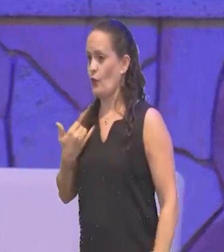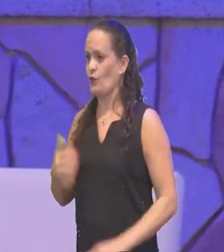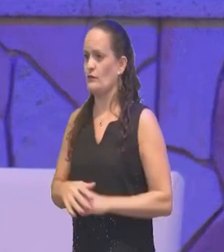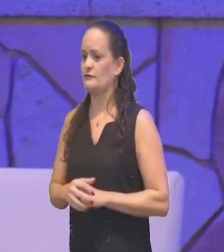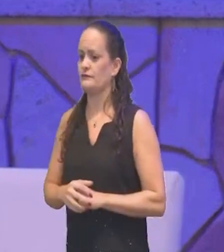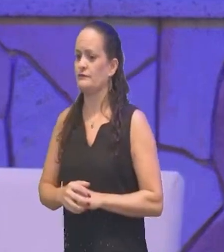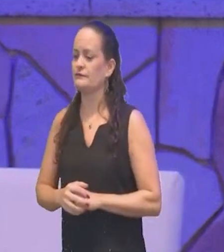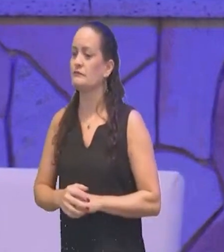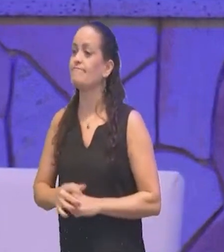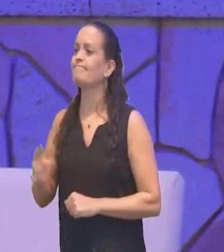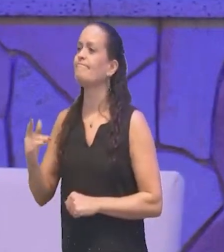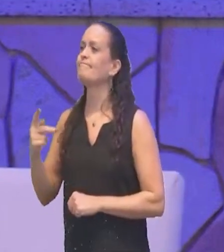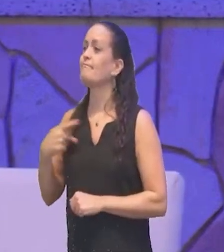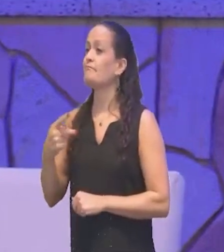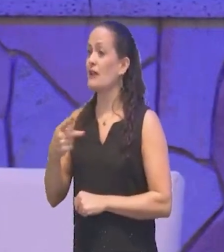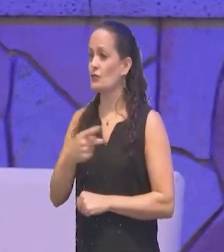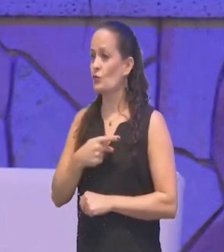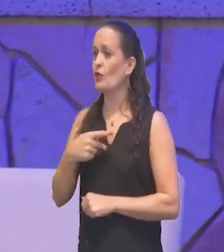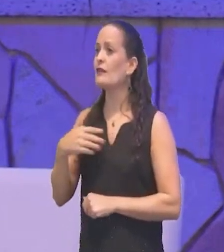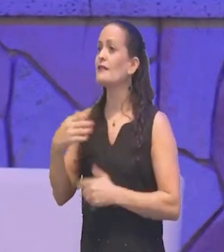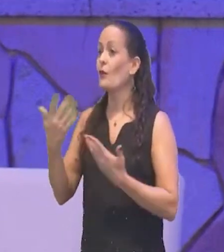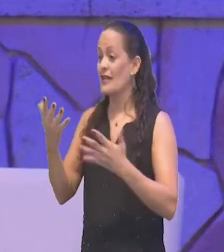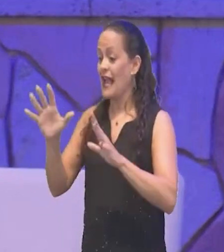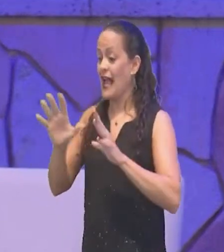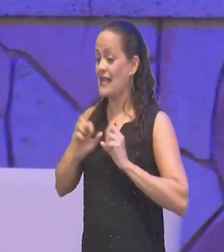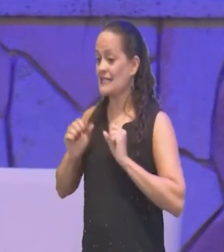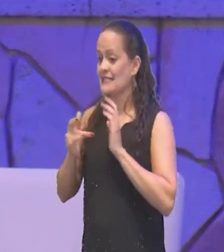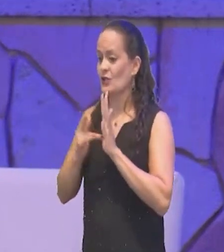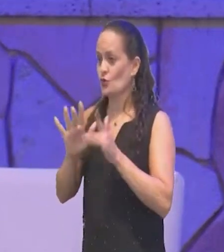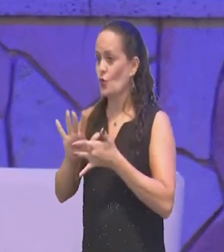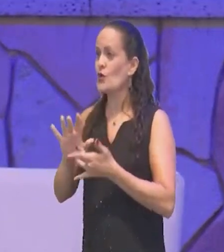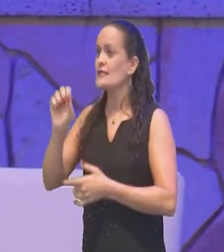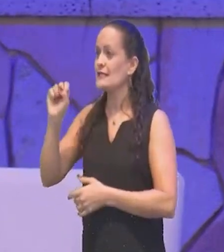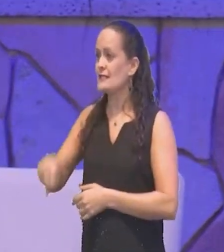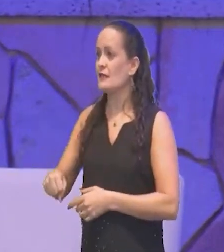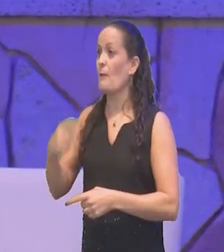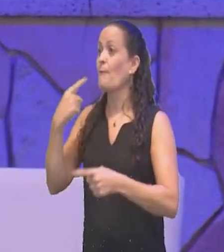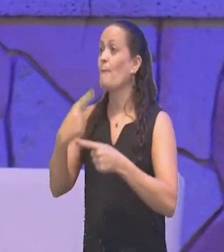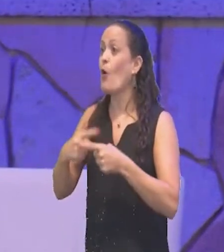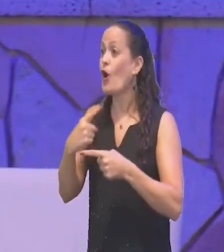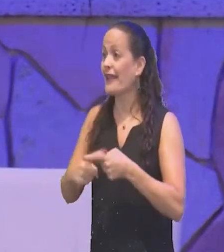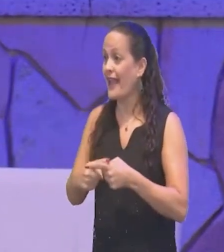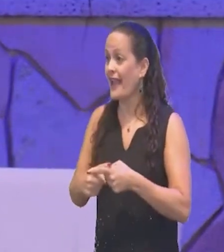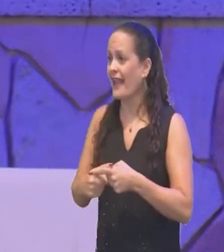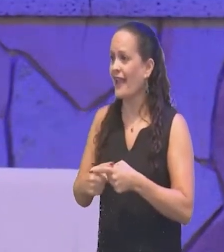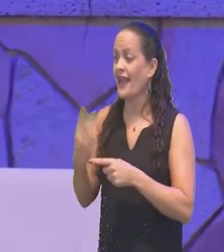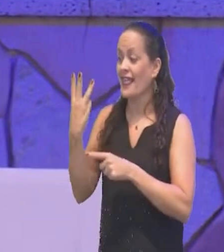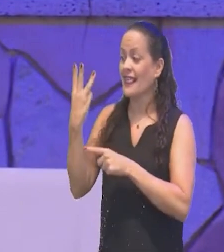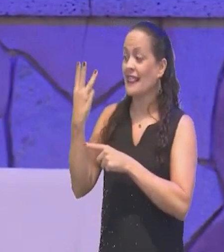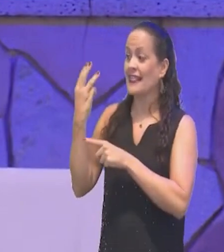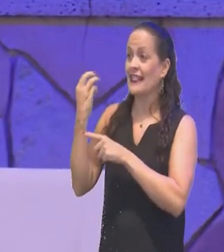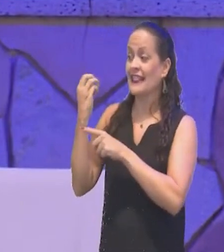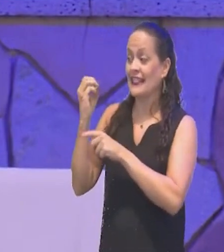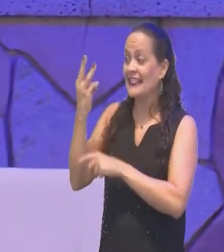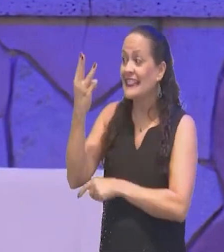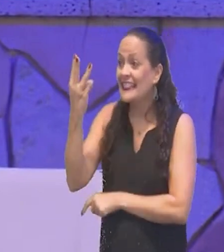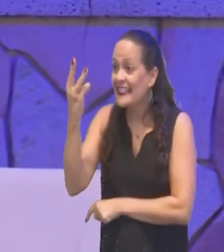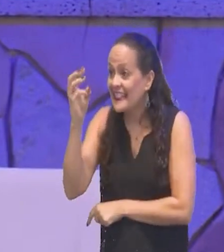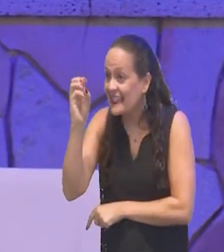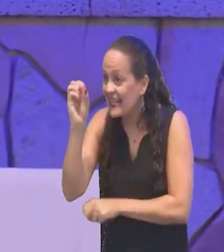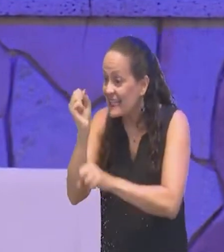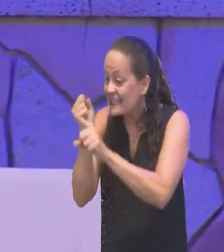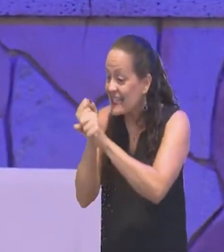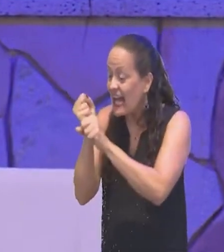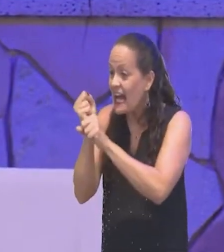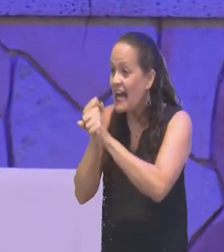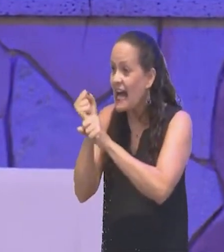irmãos, pastor, então ele aceitou mesmo, sabe por quê? Nos últimos 30 anos, foi esta palavra, não